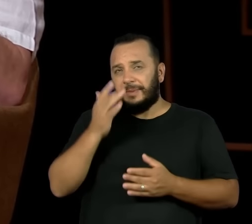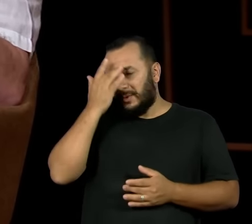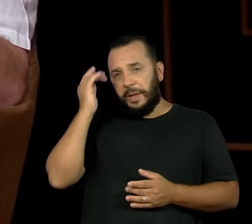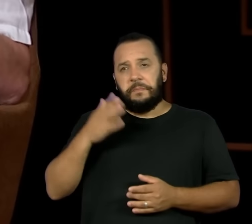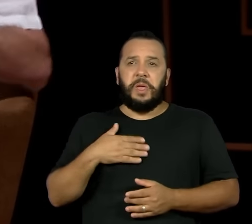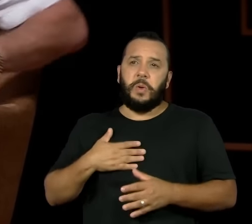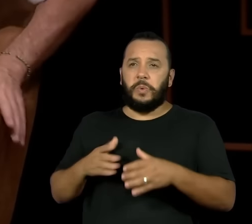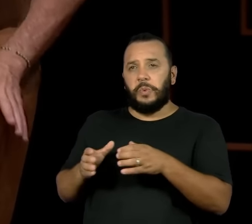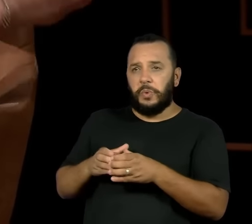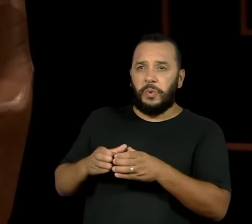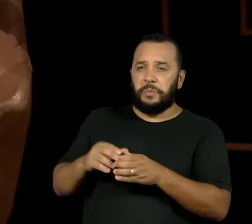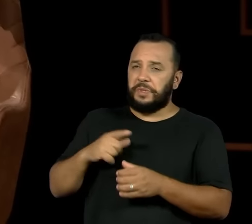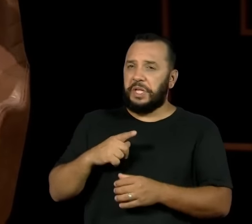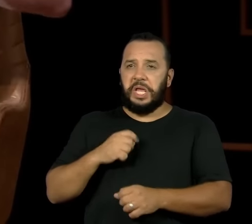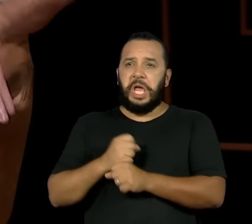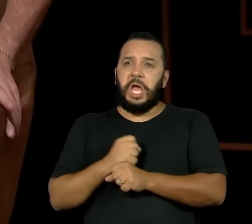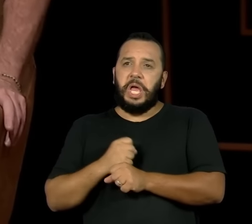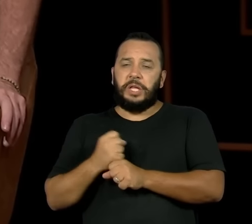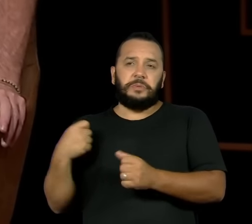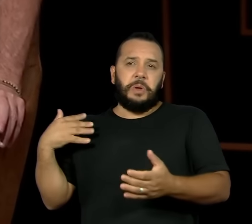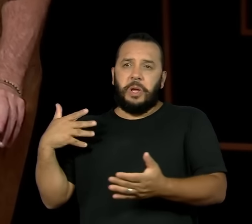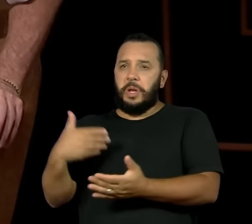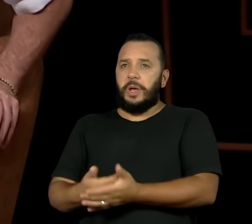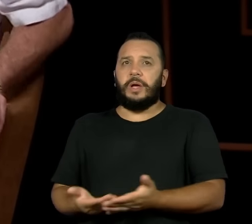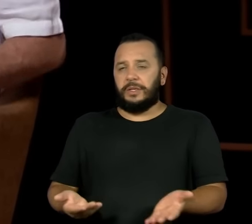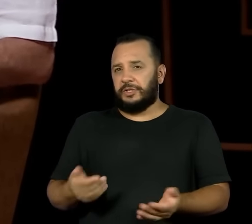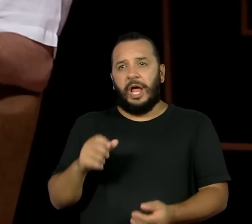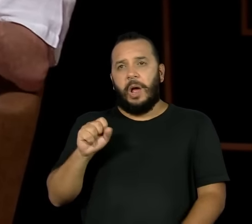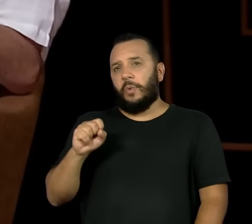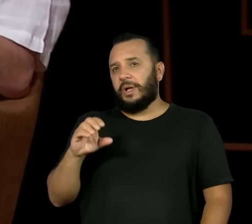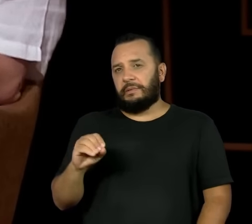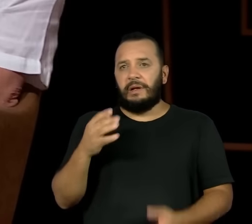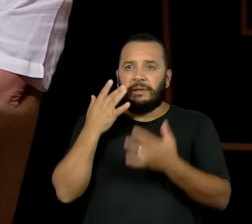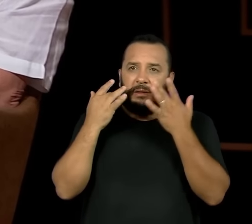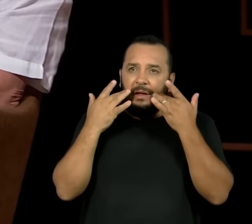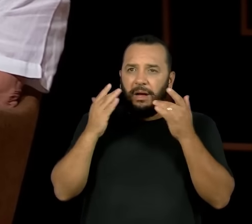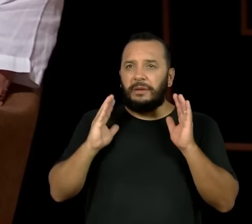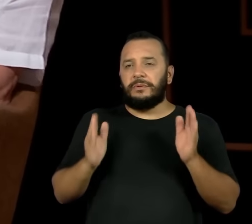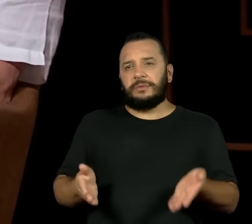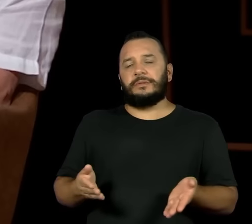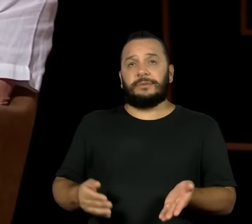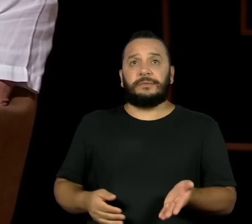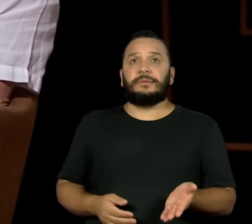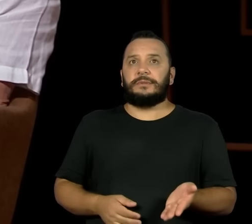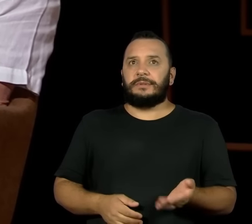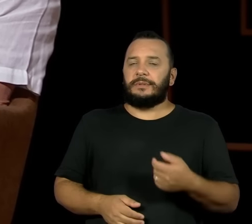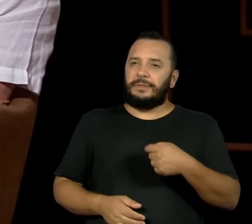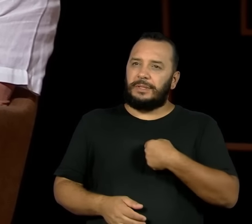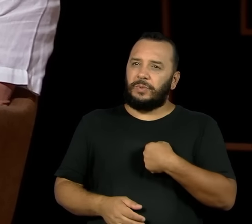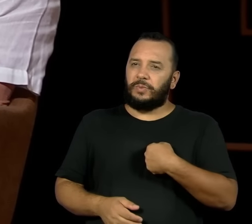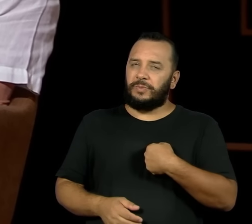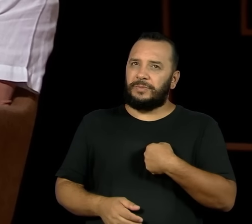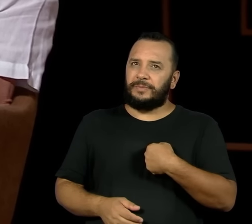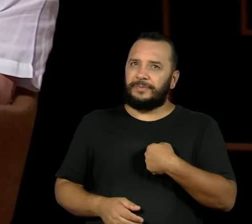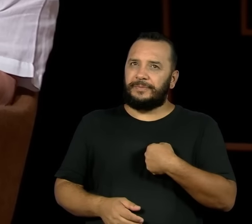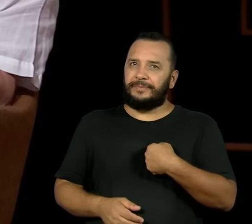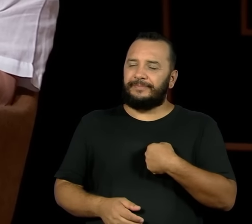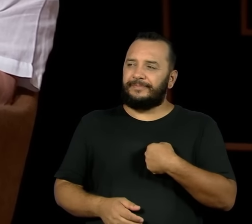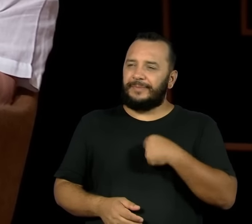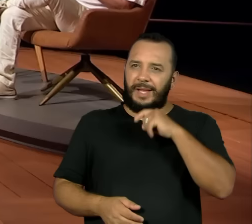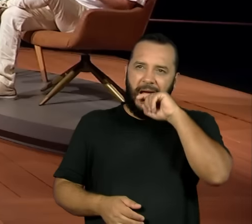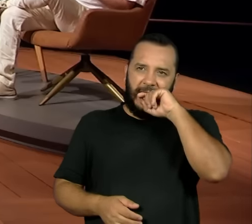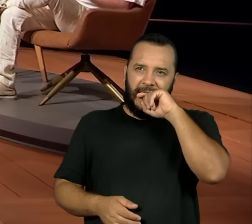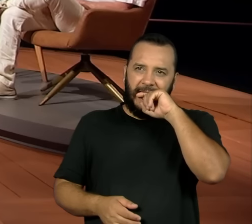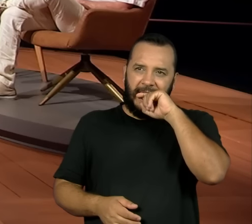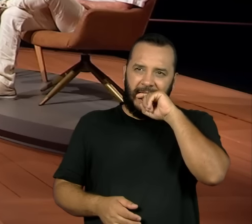meu grupo não sei quanto a gente já montou 80 peças tal eu eu eu sabe É como se eu